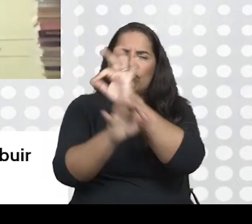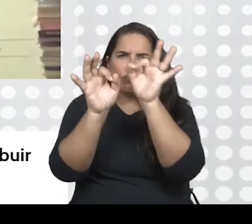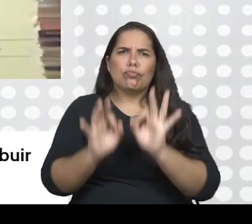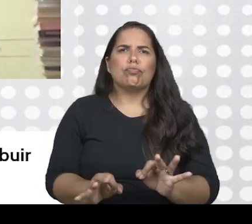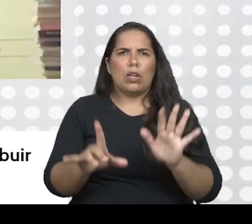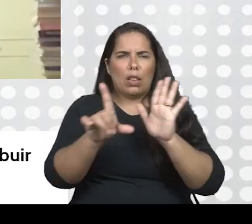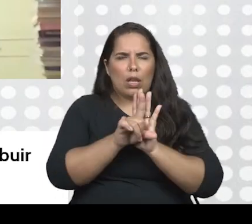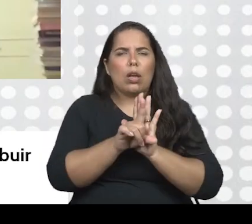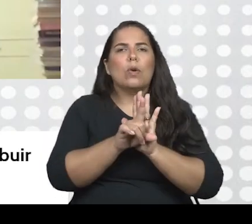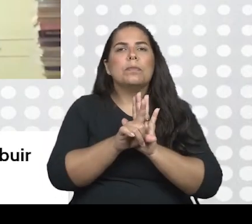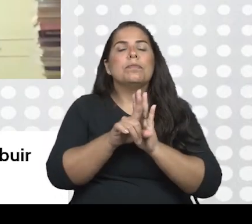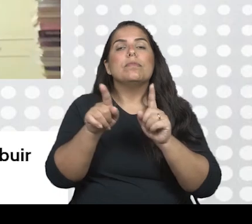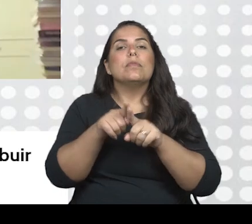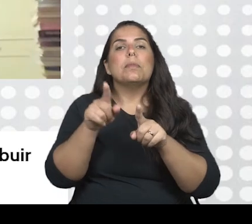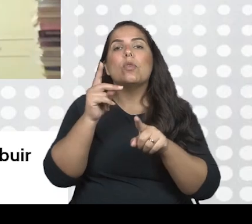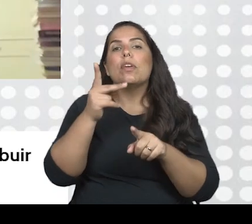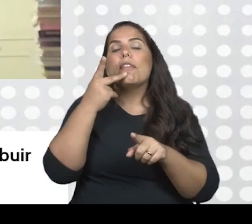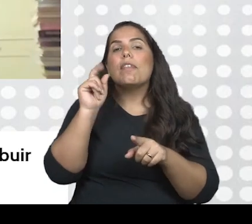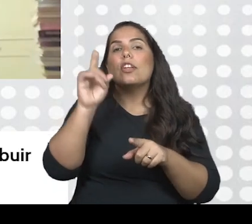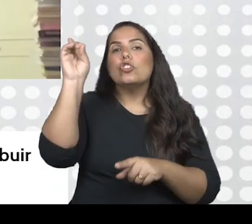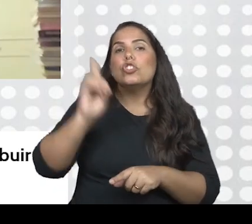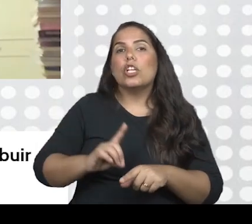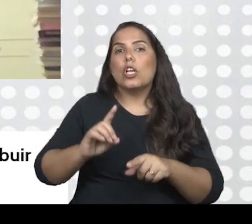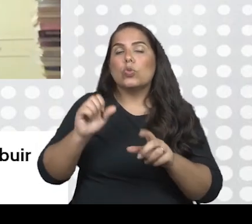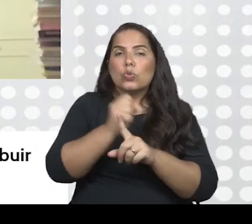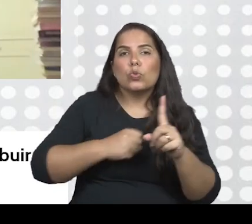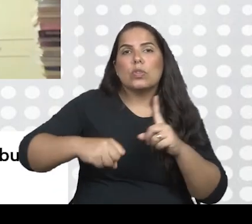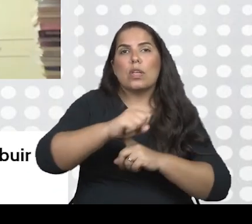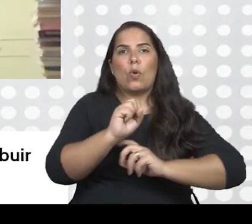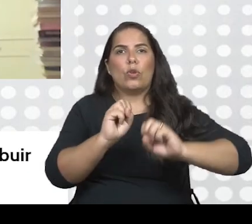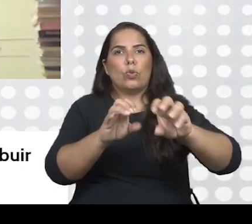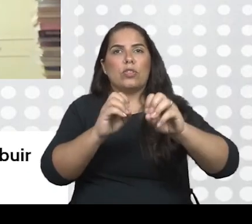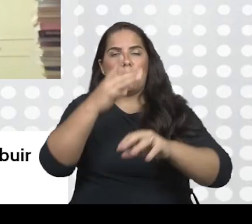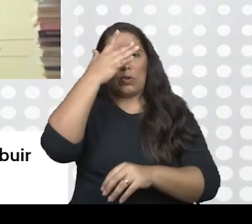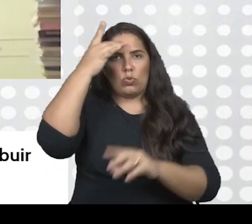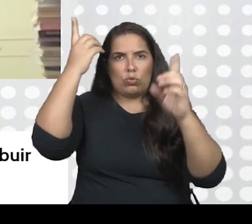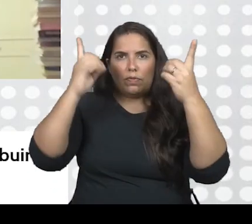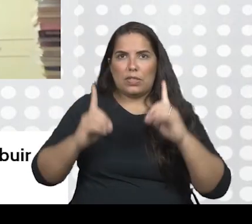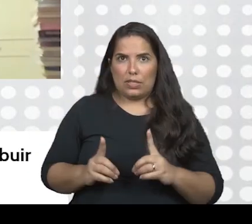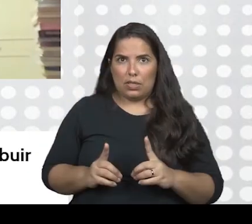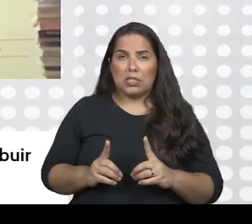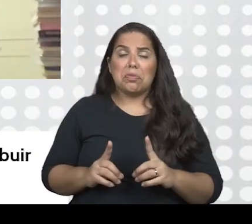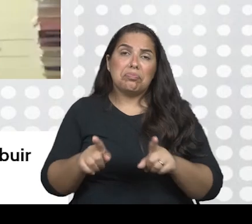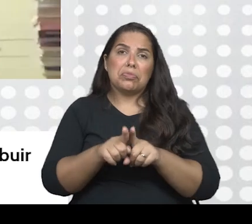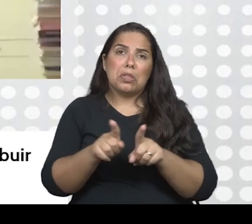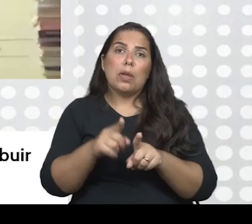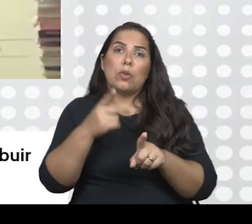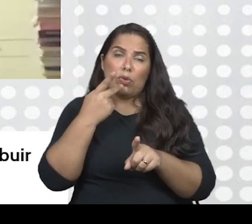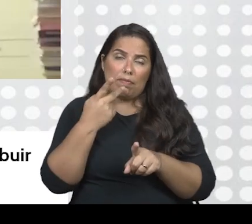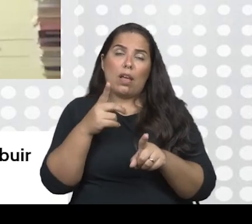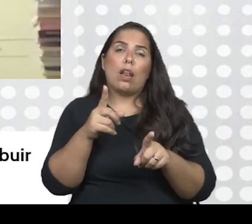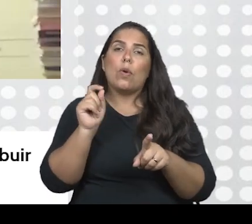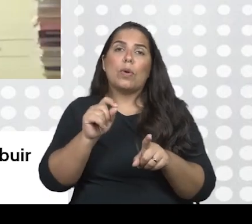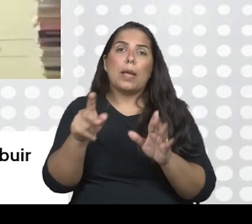legal no que diz respeito aos direitos sociais e educacionais das pessoas com deficiência, e até mesmo no que diz